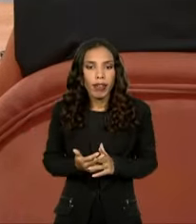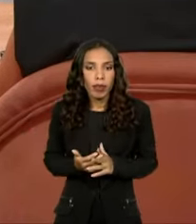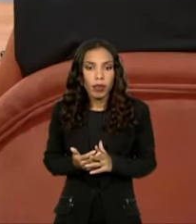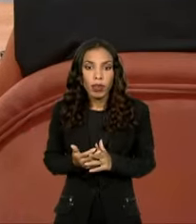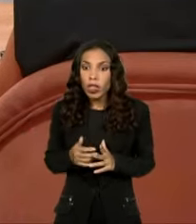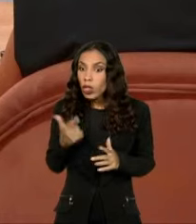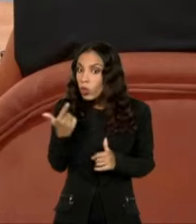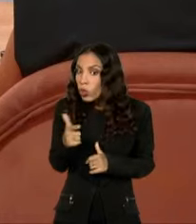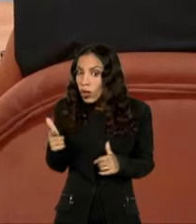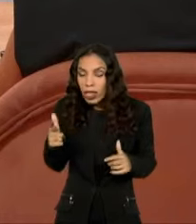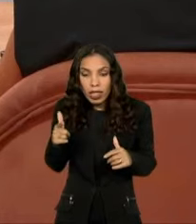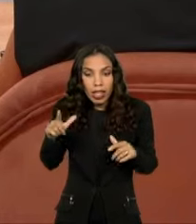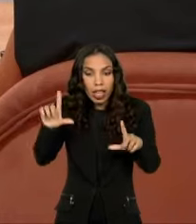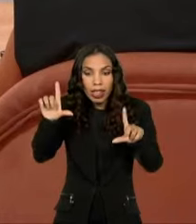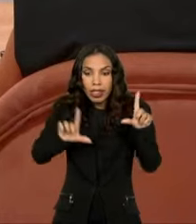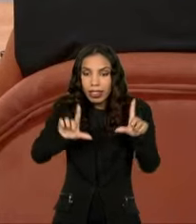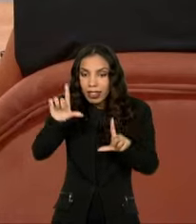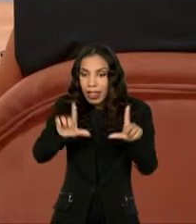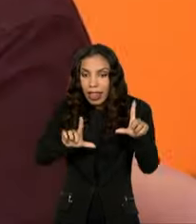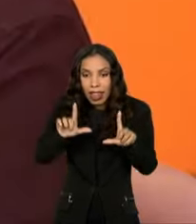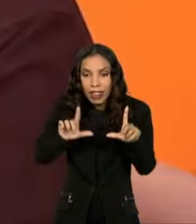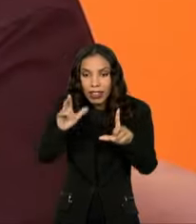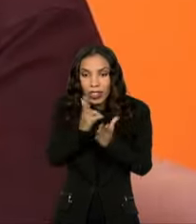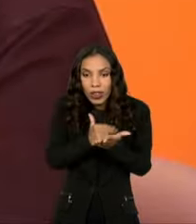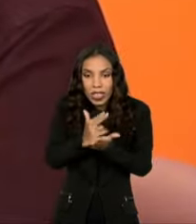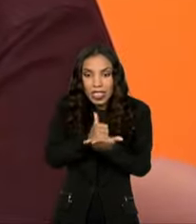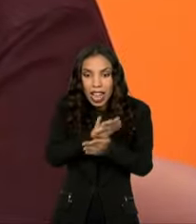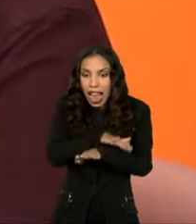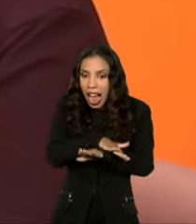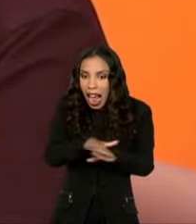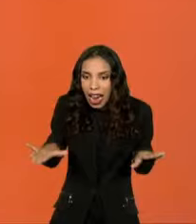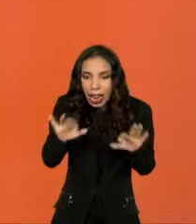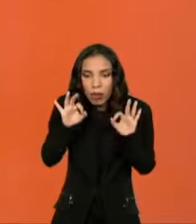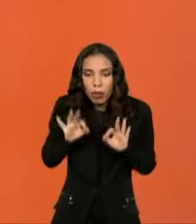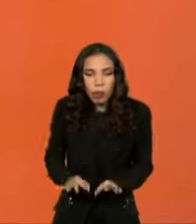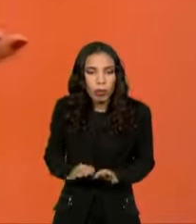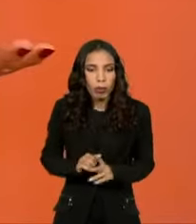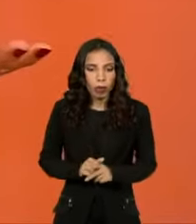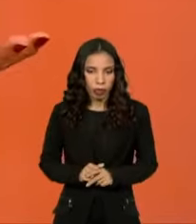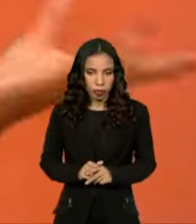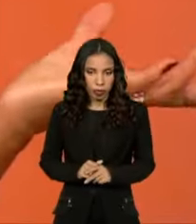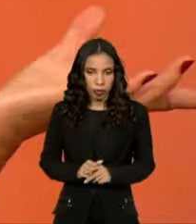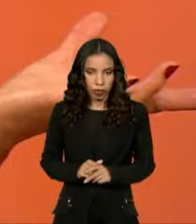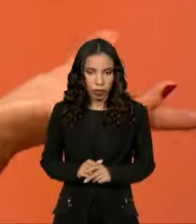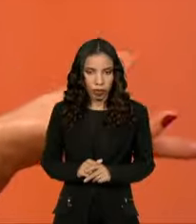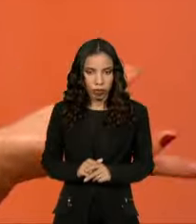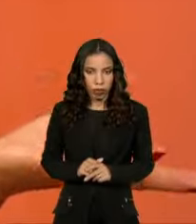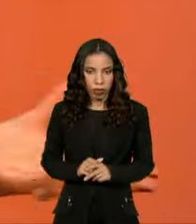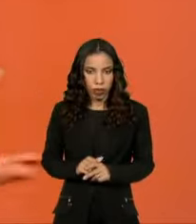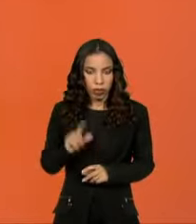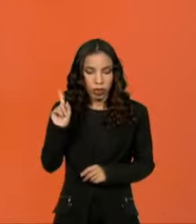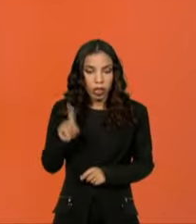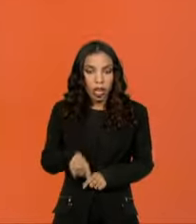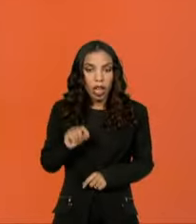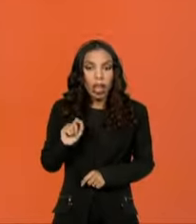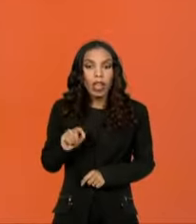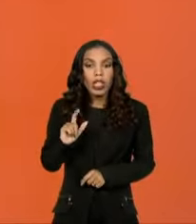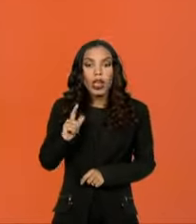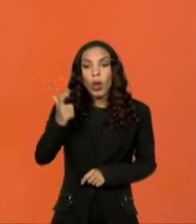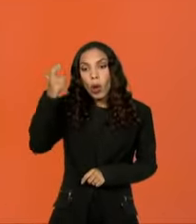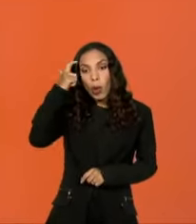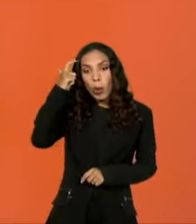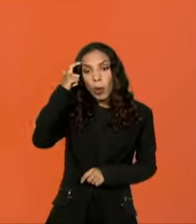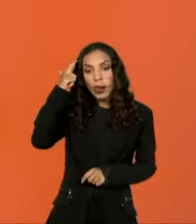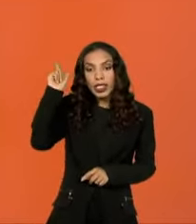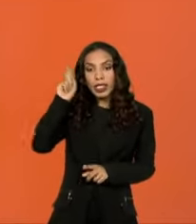não ia ter mais desenho, gente. Tá proibido. Não, porque assim, claro que eu fiquei feliz, porque eu pensei